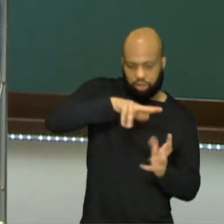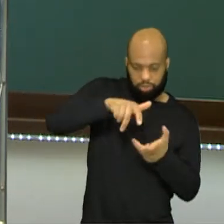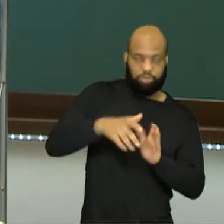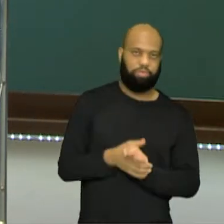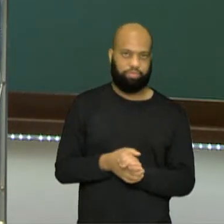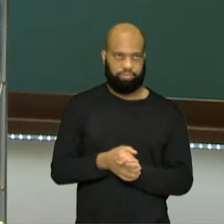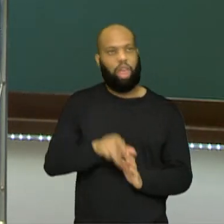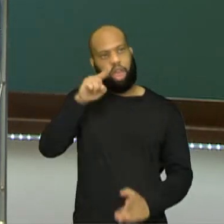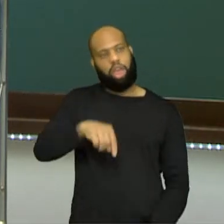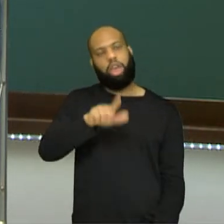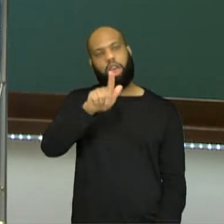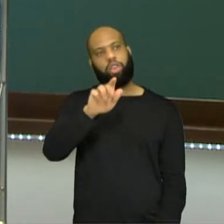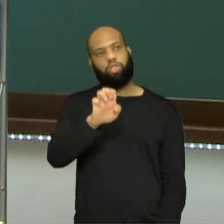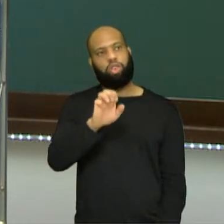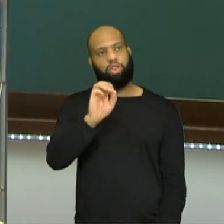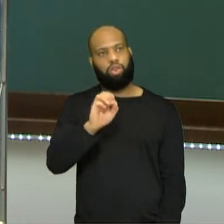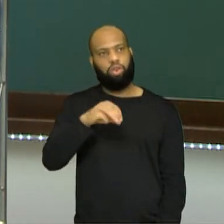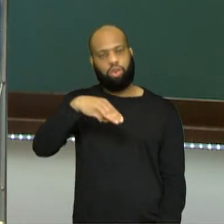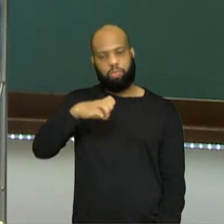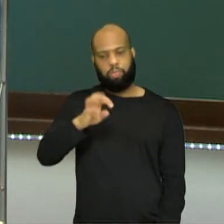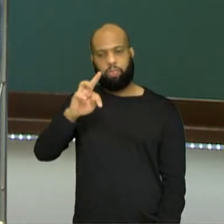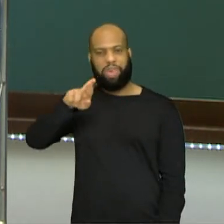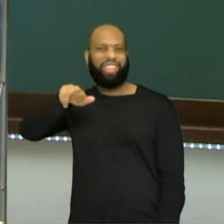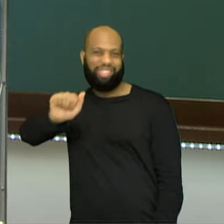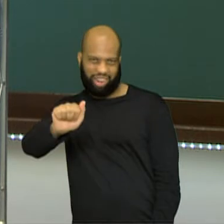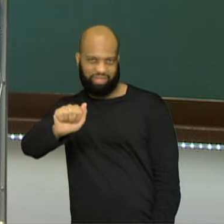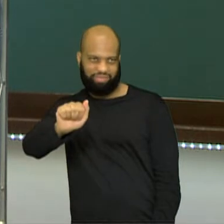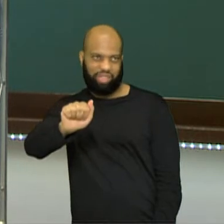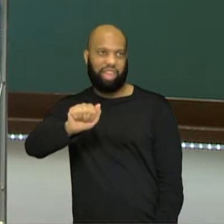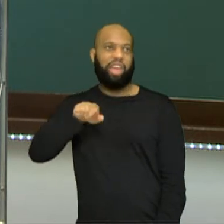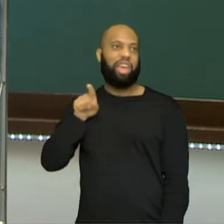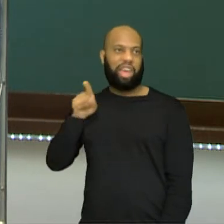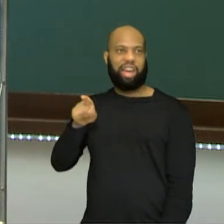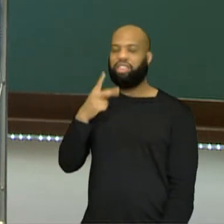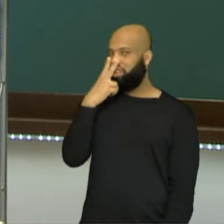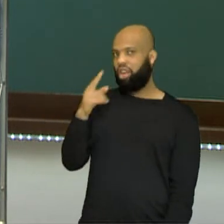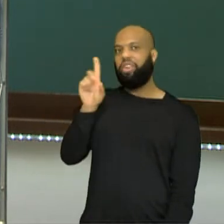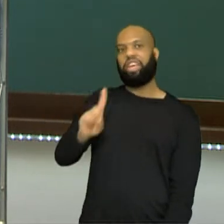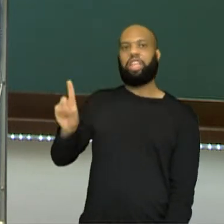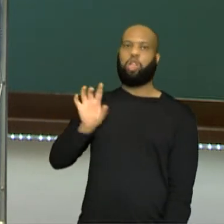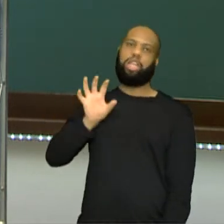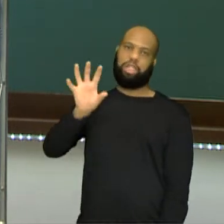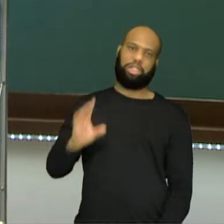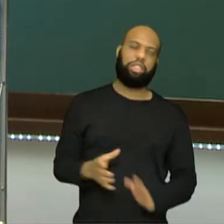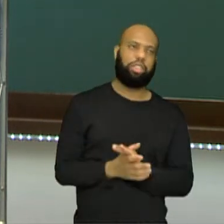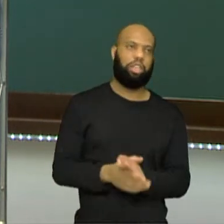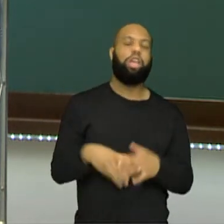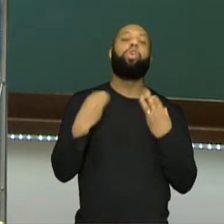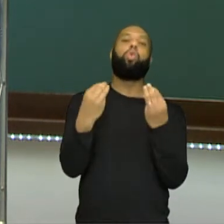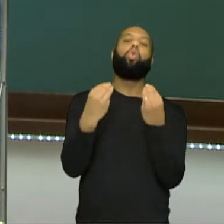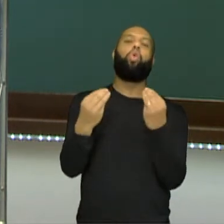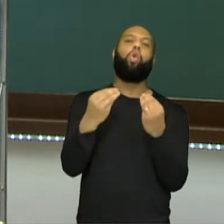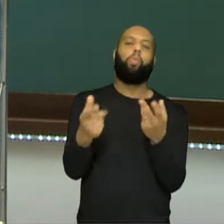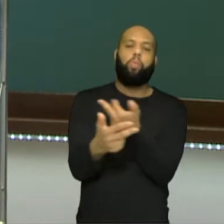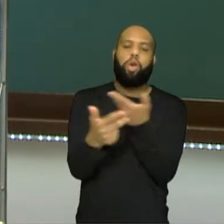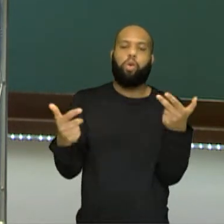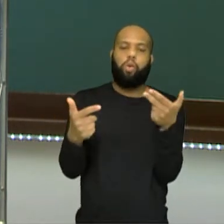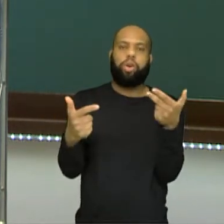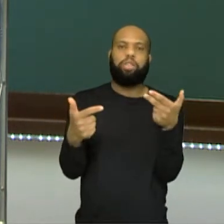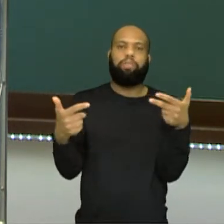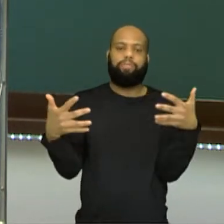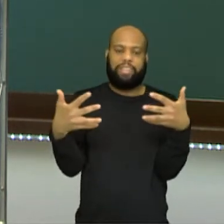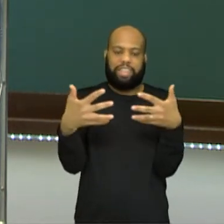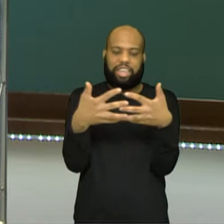Veja, às vezes a gente fica se perguntando, ou você pode se perguntar, eu me pergunto muitas vezes, né, como que as coisas se encaixam tão